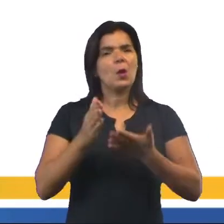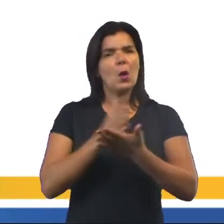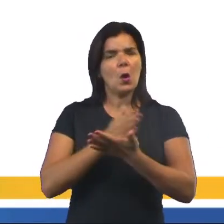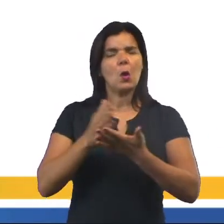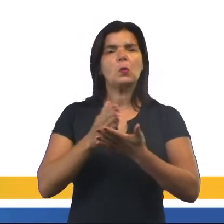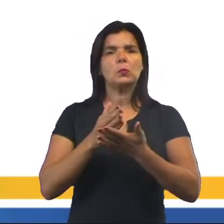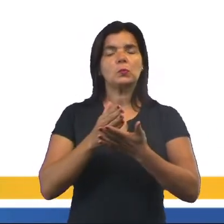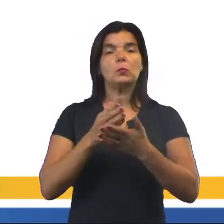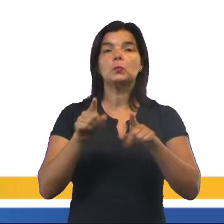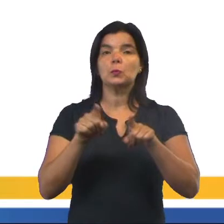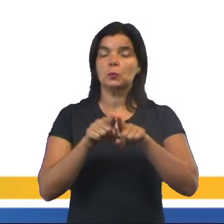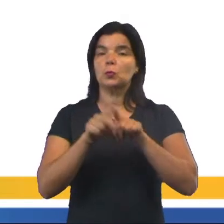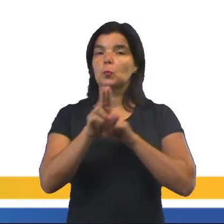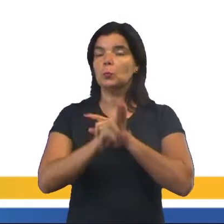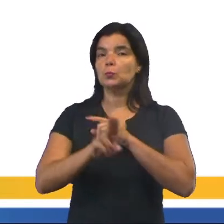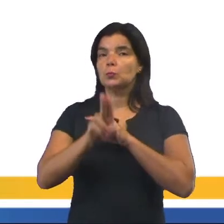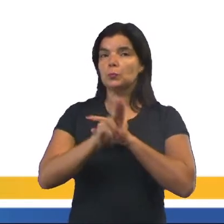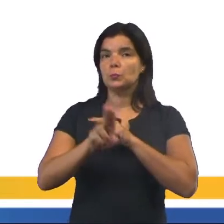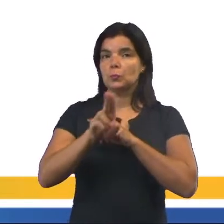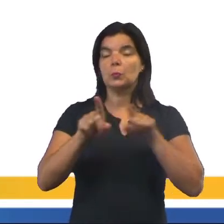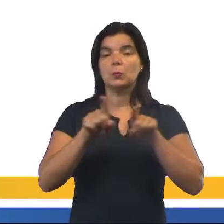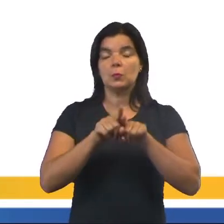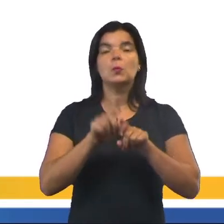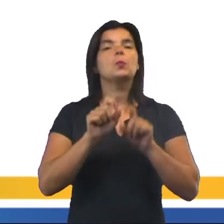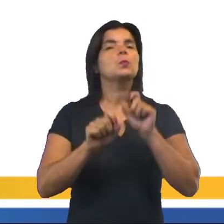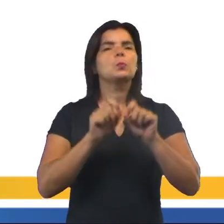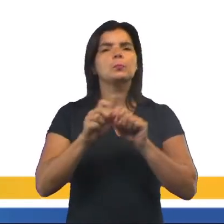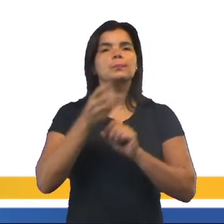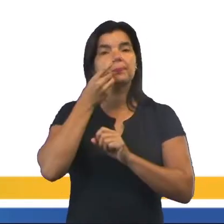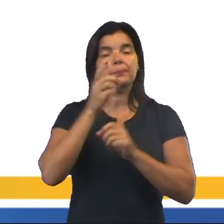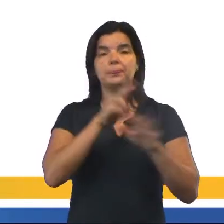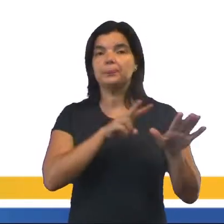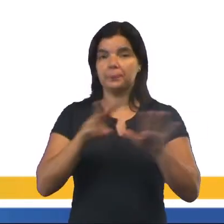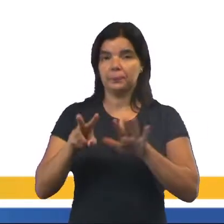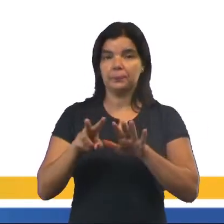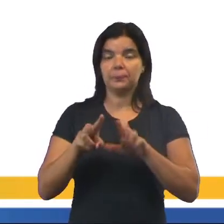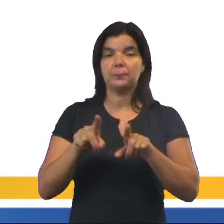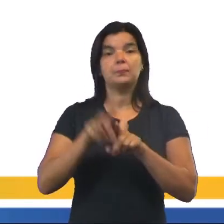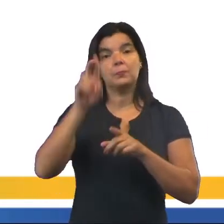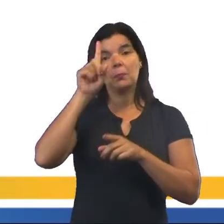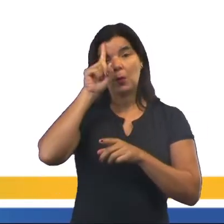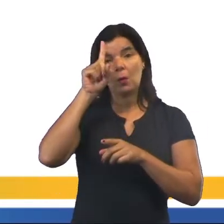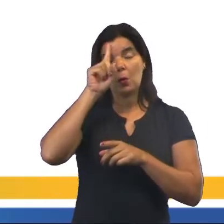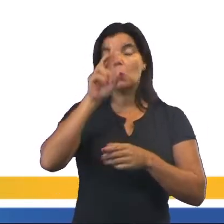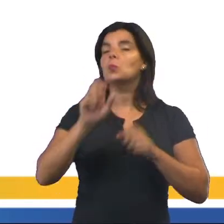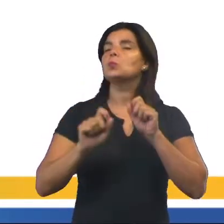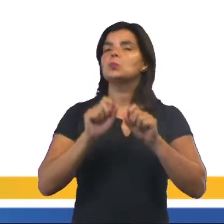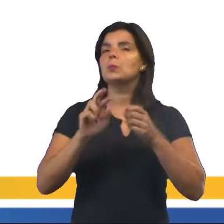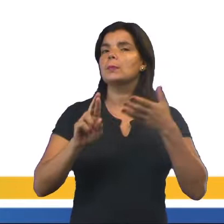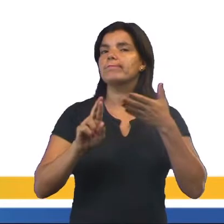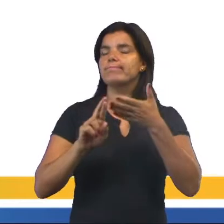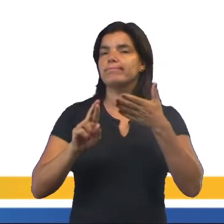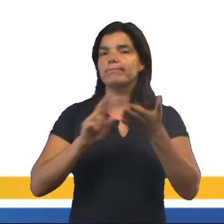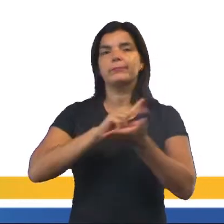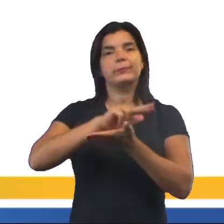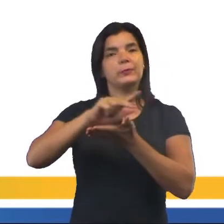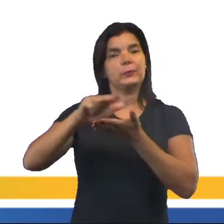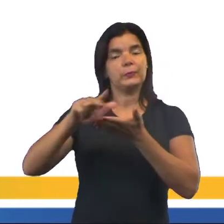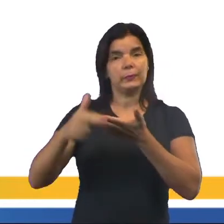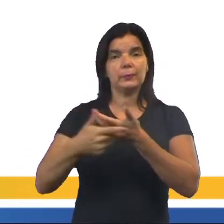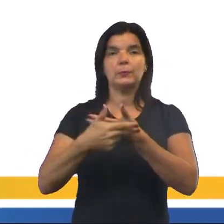das expressões de tempo mais utilizadas são os dias da semana. O tempo todo nos referimos a eles em